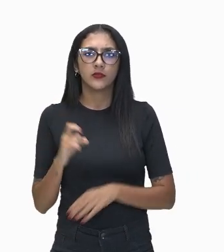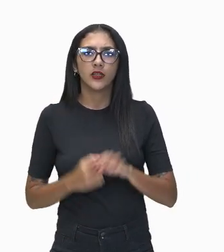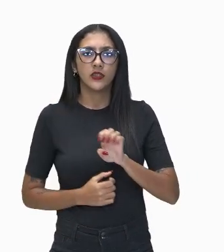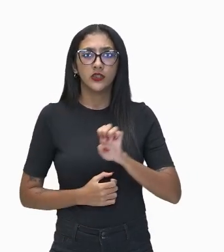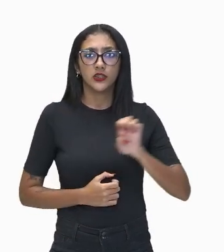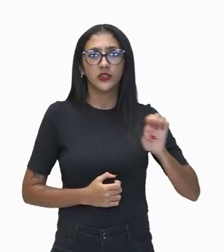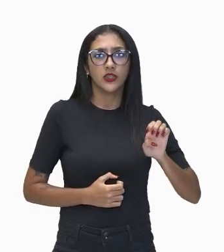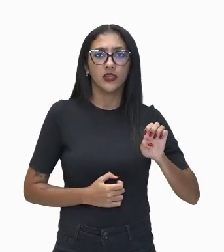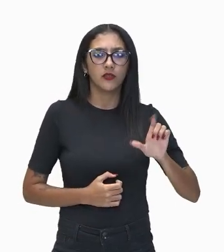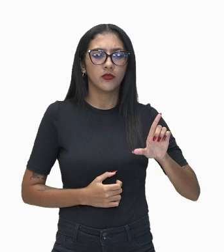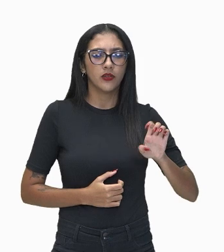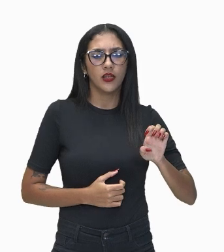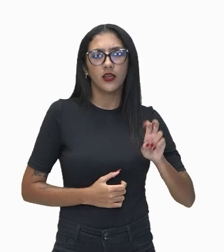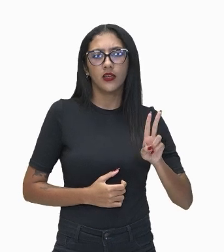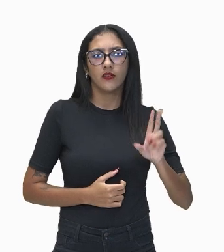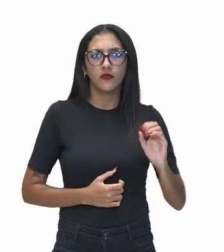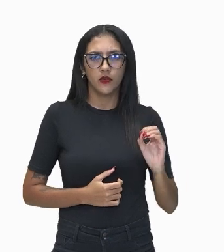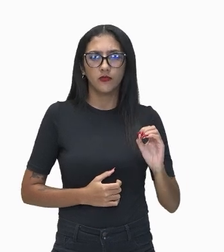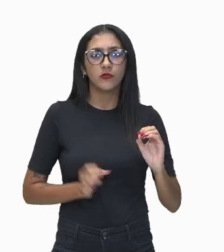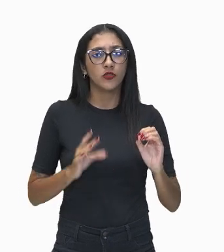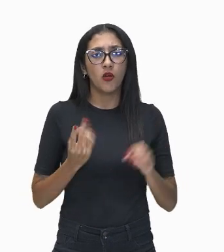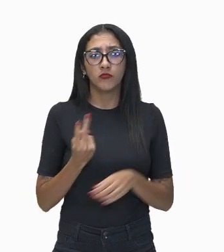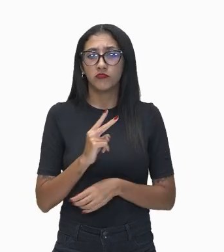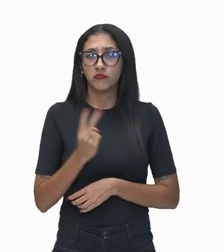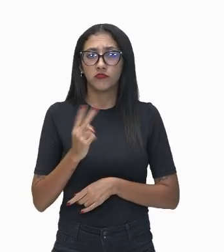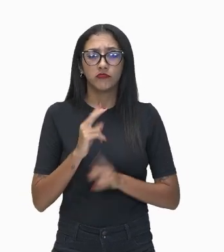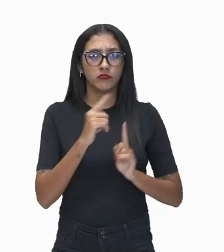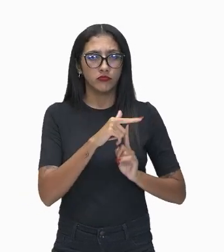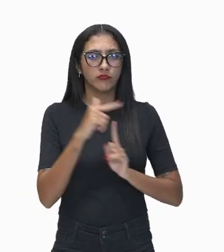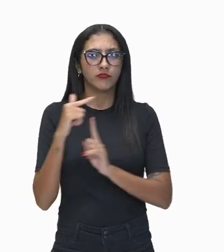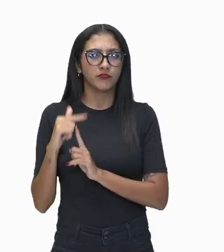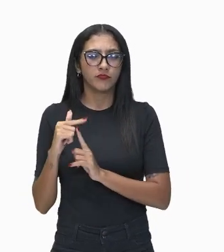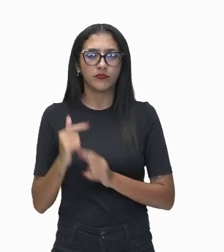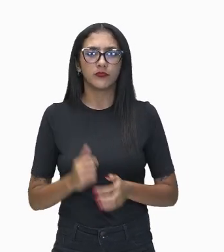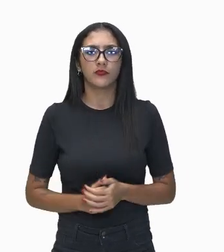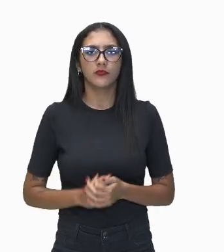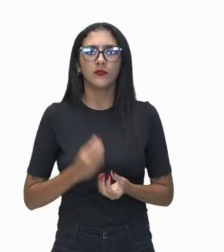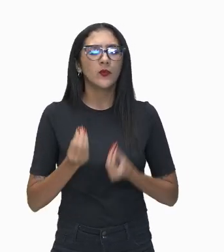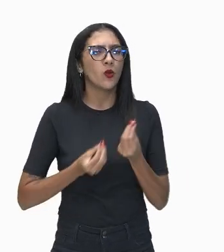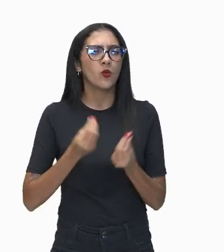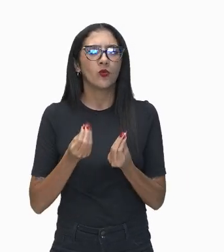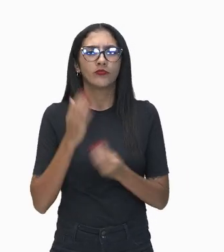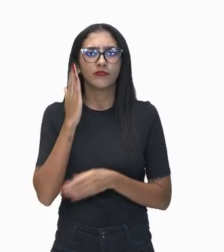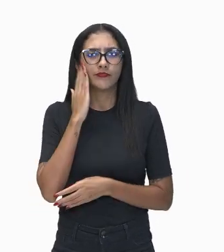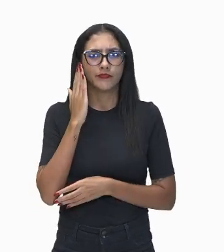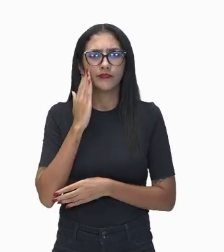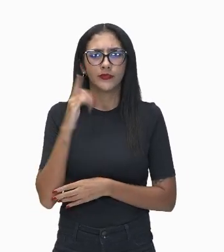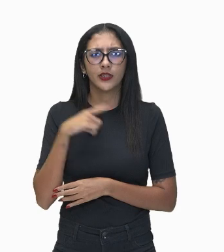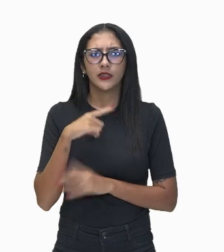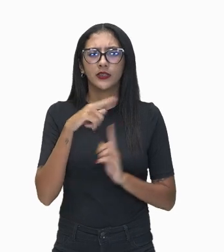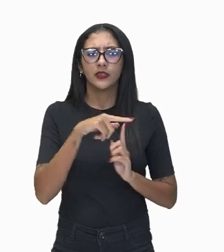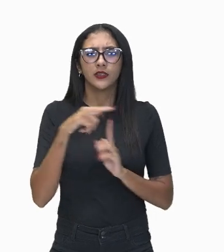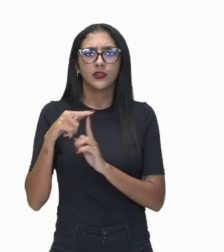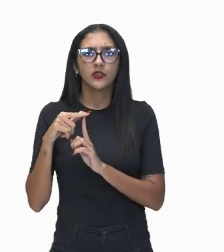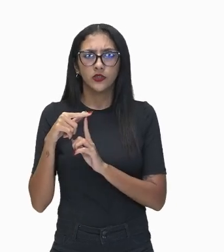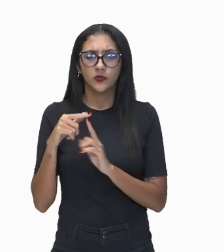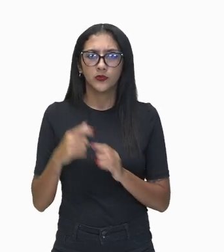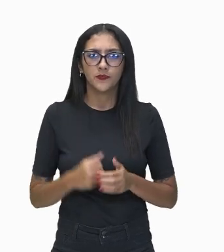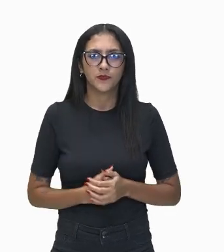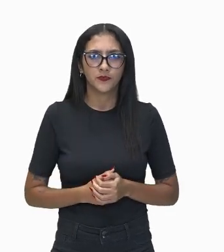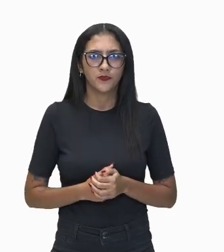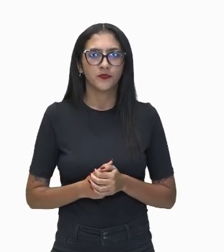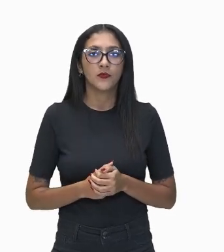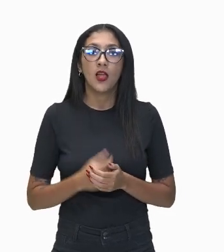lado esquerdo, é o levógeno. Só tem esses 2 tipos. E como é que a gente identifica a isomeria óptica? Para